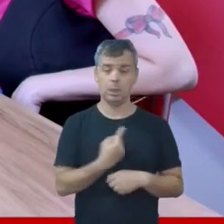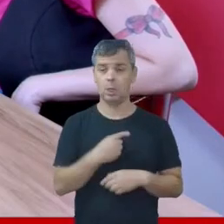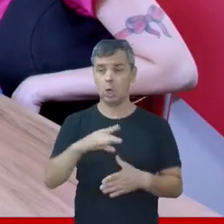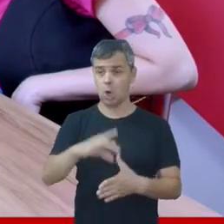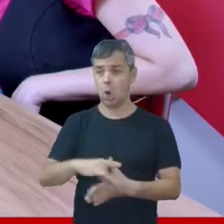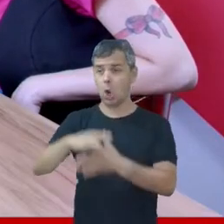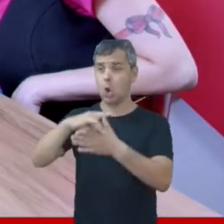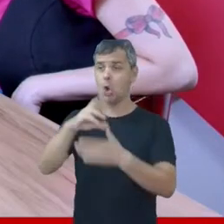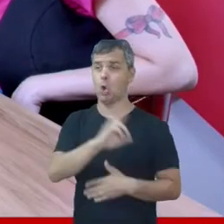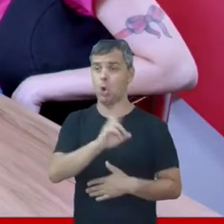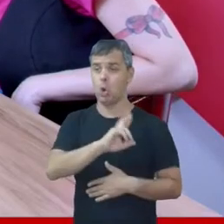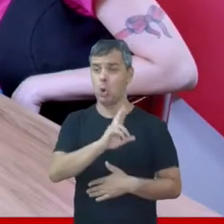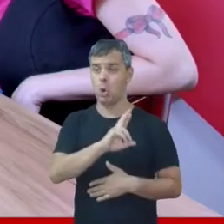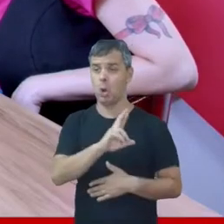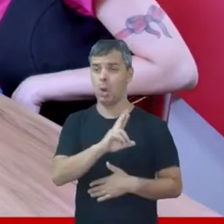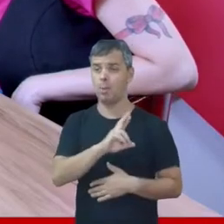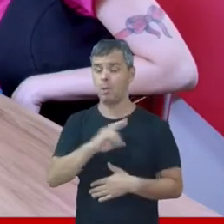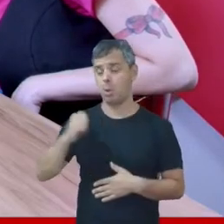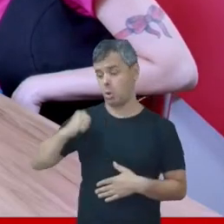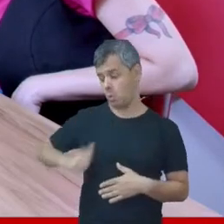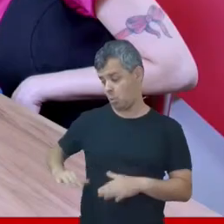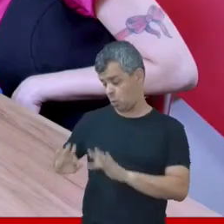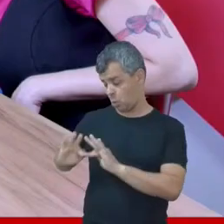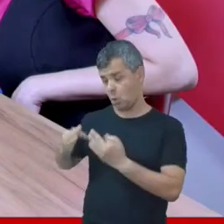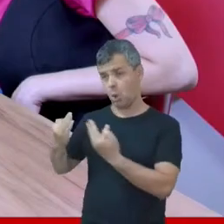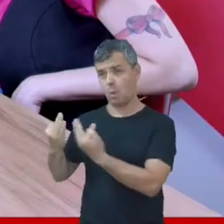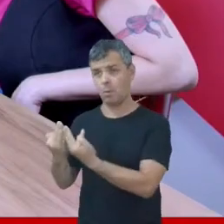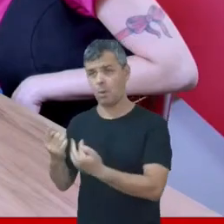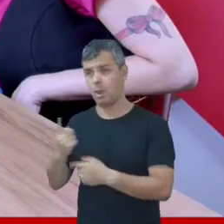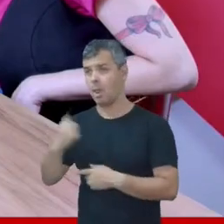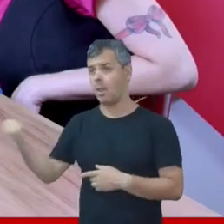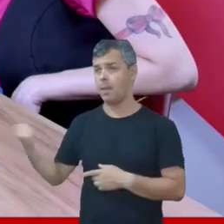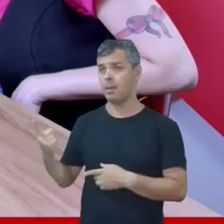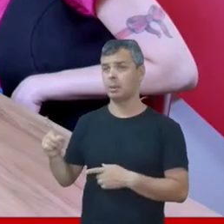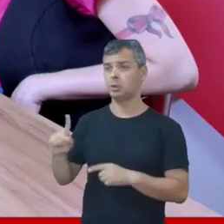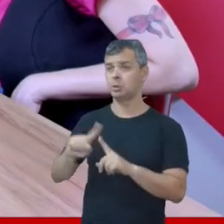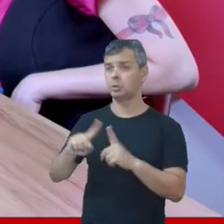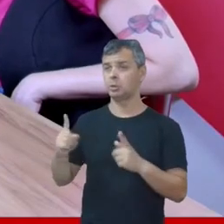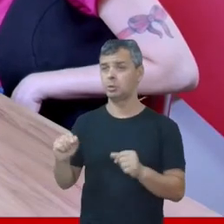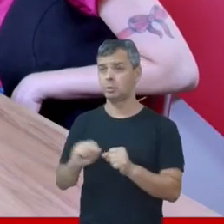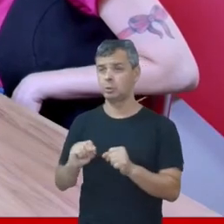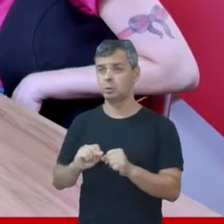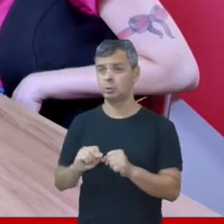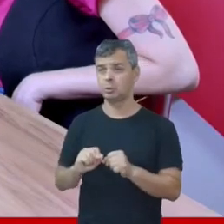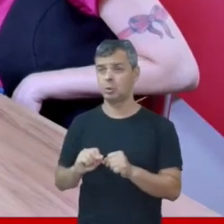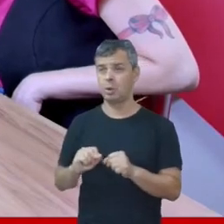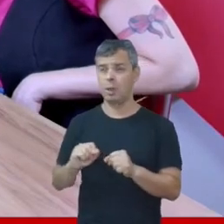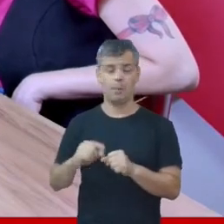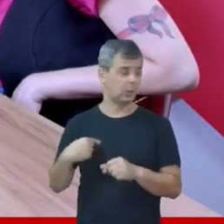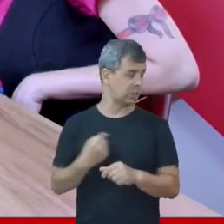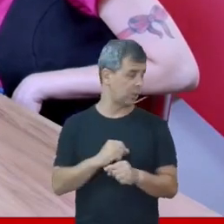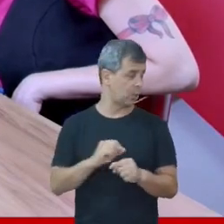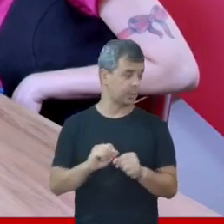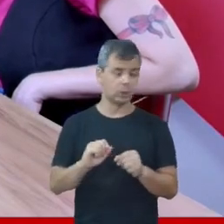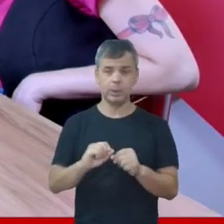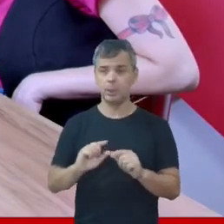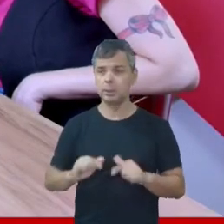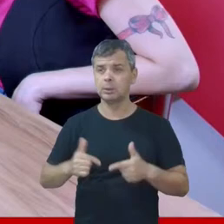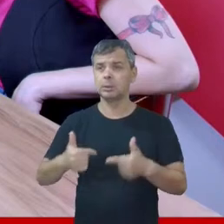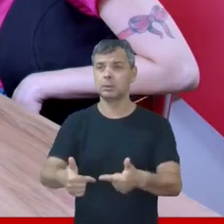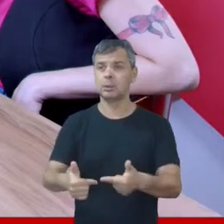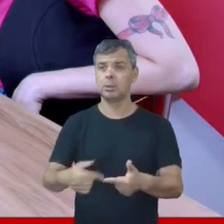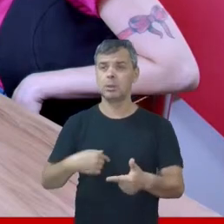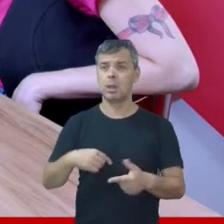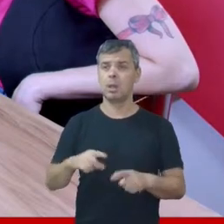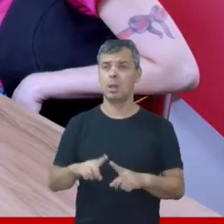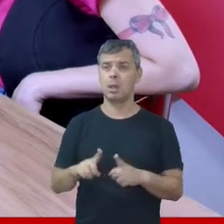líderes religiosos tiveram para o Bolsa Família, que não é uma ação necessariamente feita diretamente para combater a intolerância